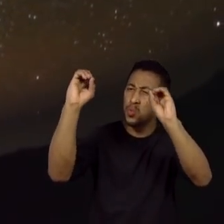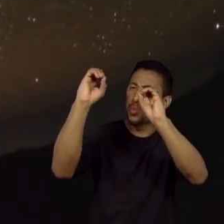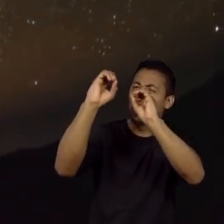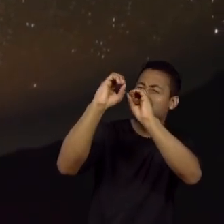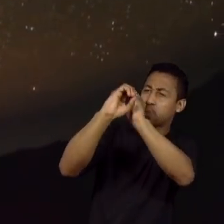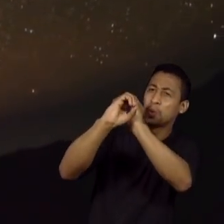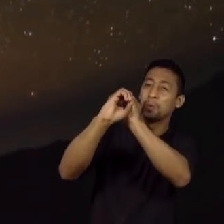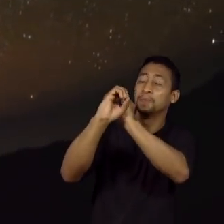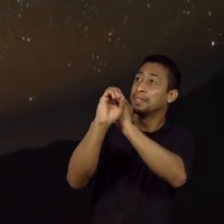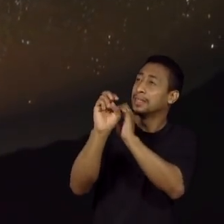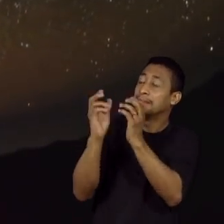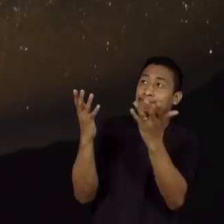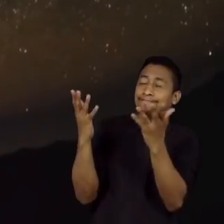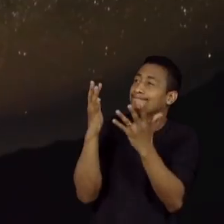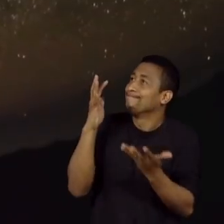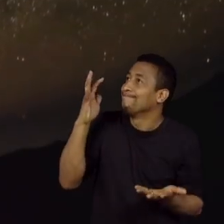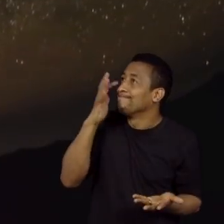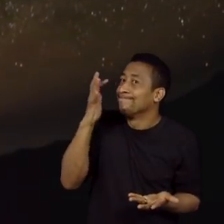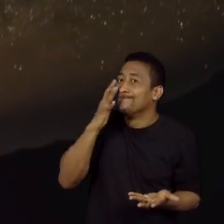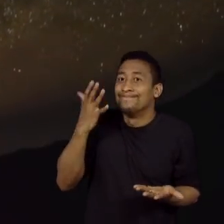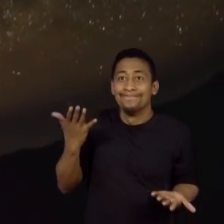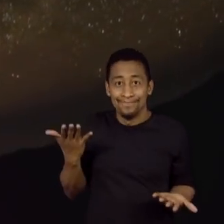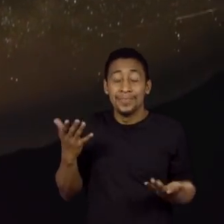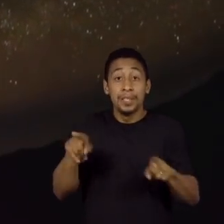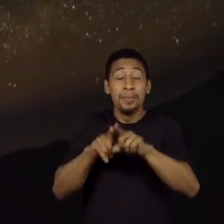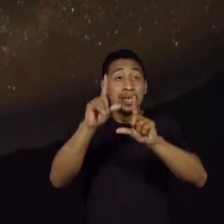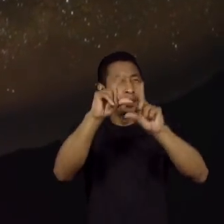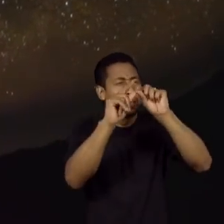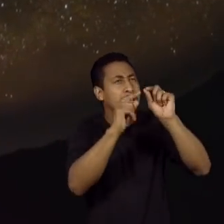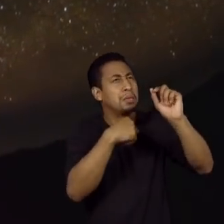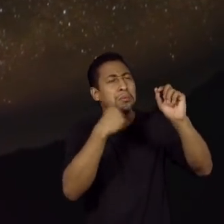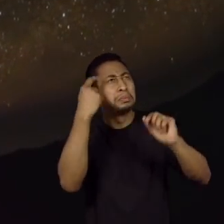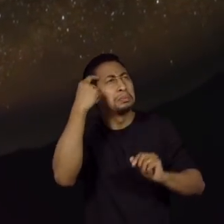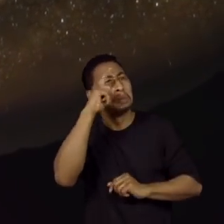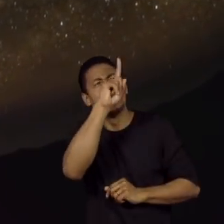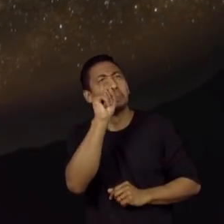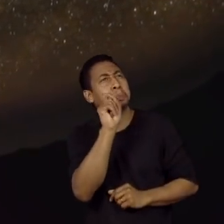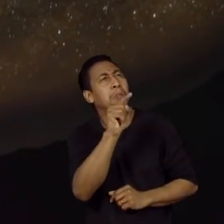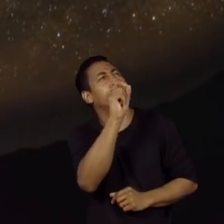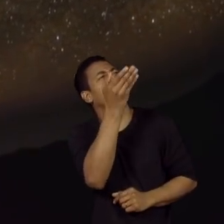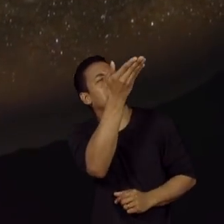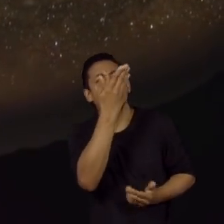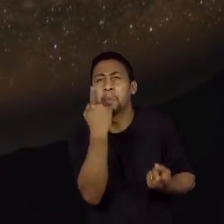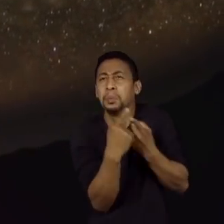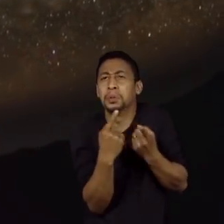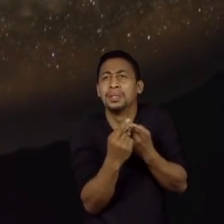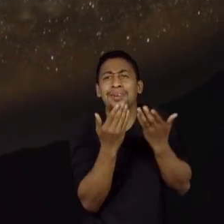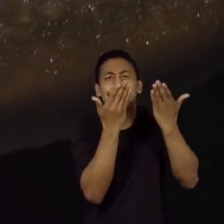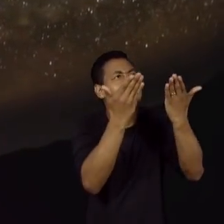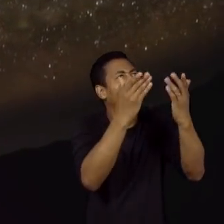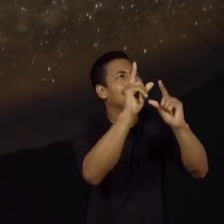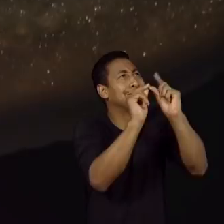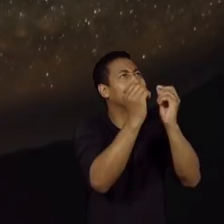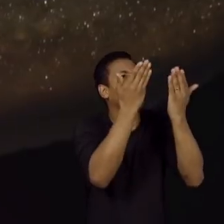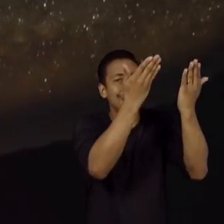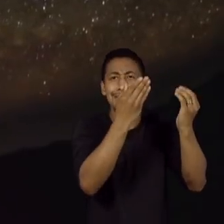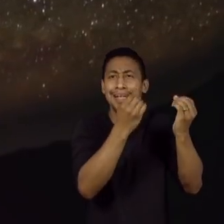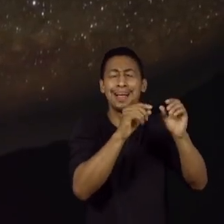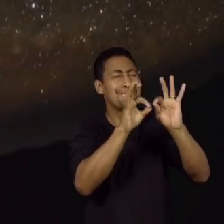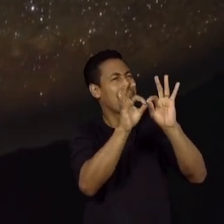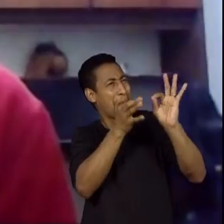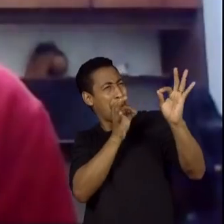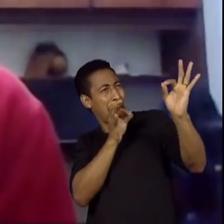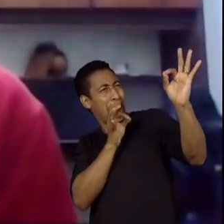estrela e ficar fazendo essa pergunta. Gente, o que será que tem nessa estrela? Por que essa estrela está lá, num local afastado